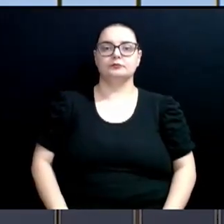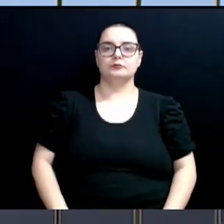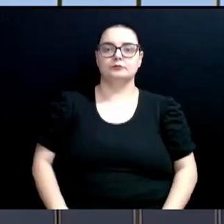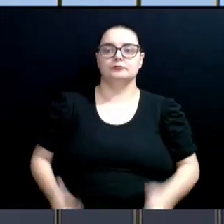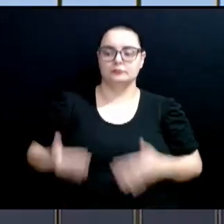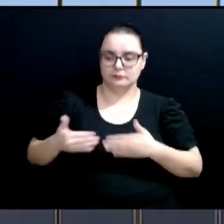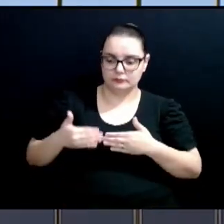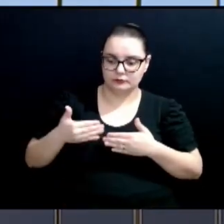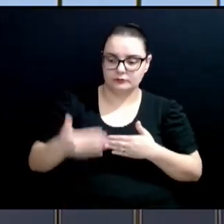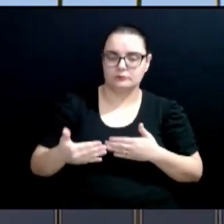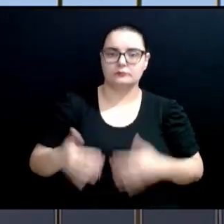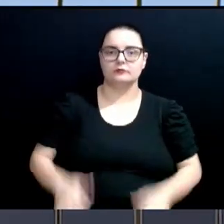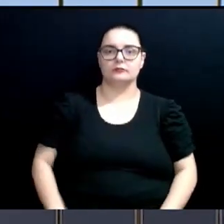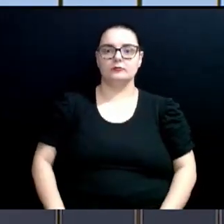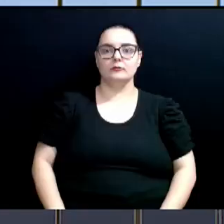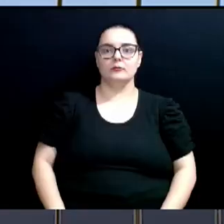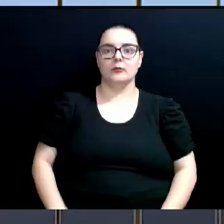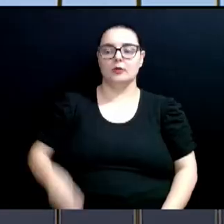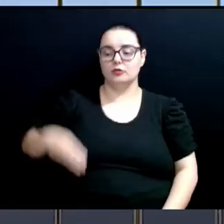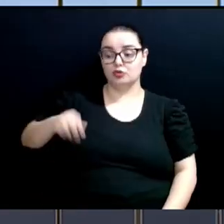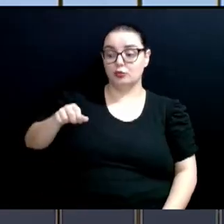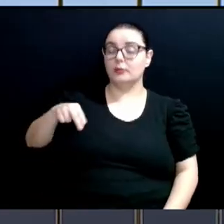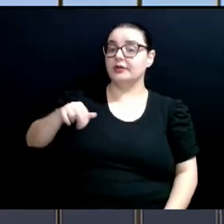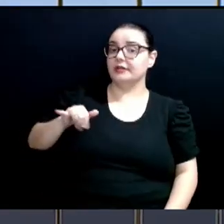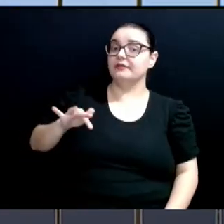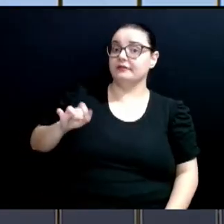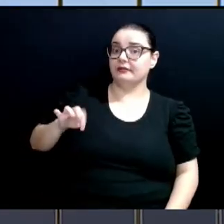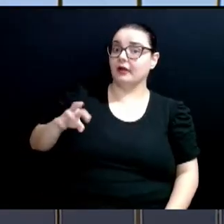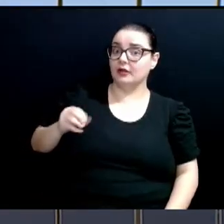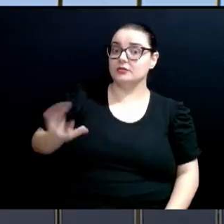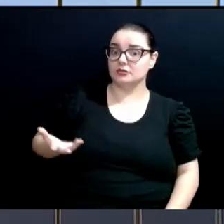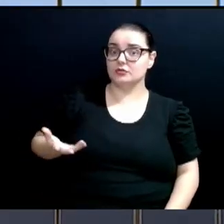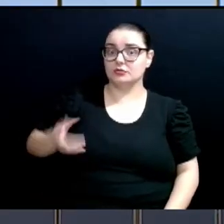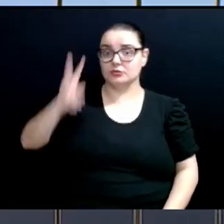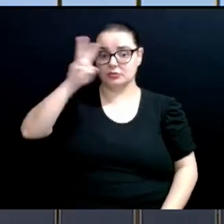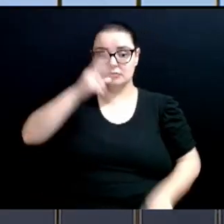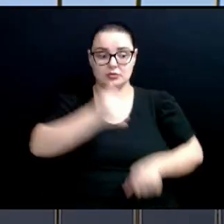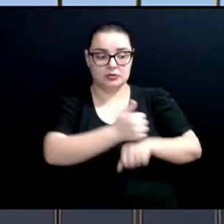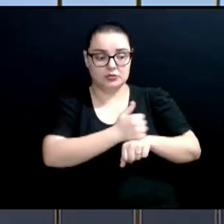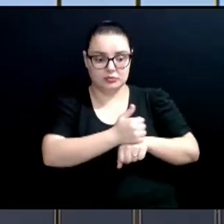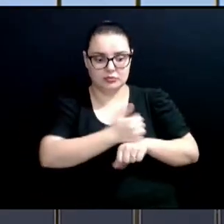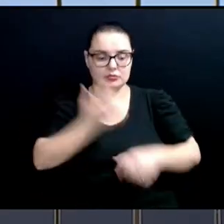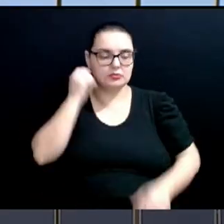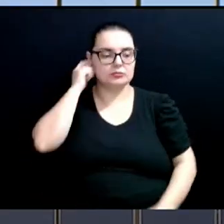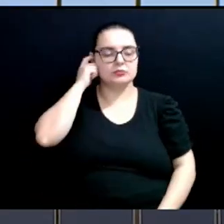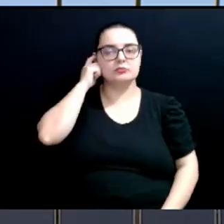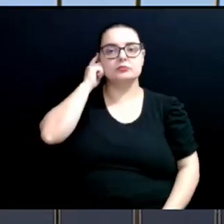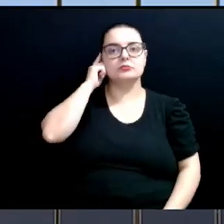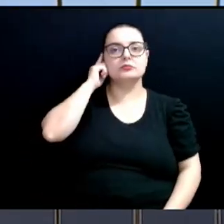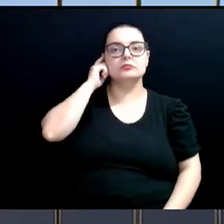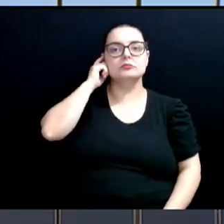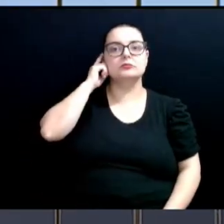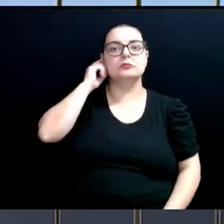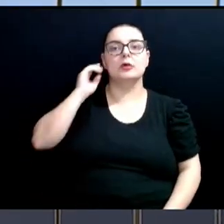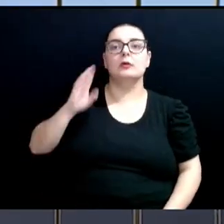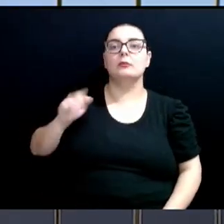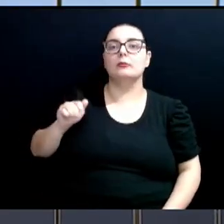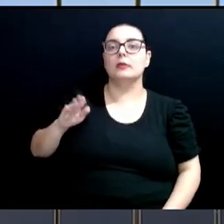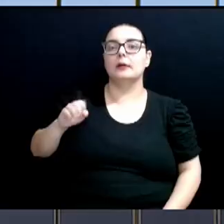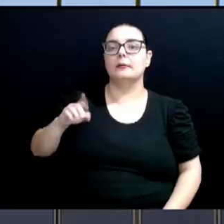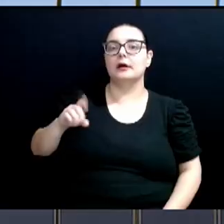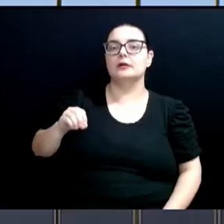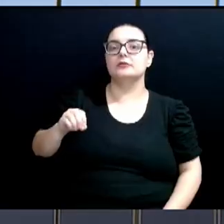até de um manifesto de um estudioso, o abade de Sieyès, Joseph Emmanuel de Sieyès, que